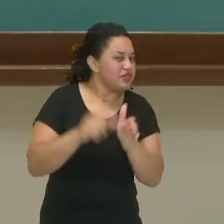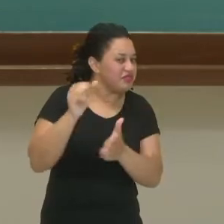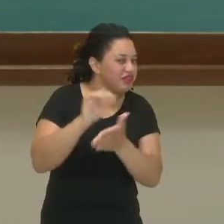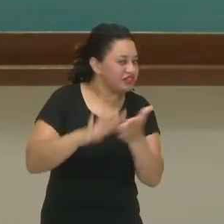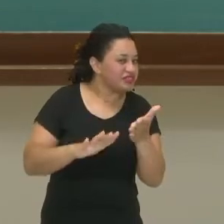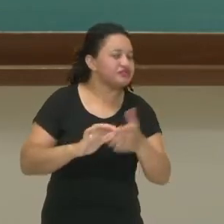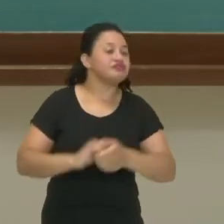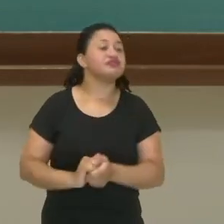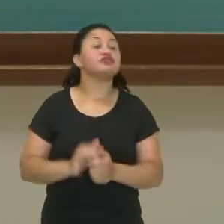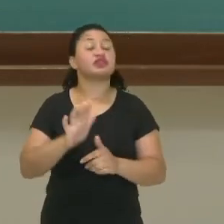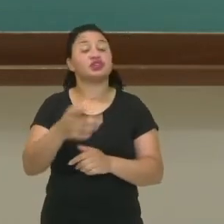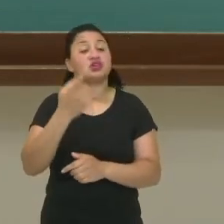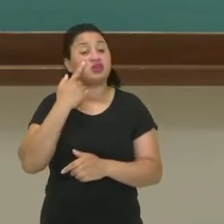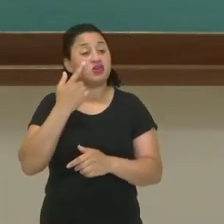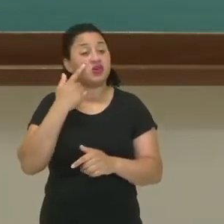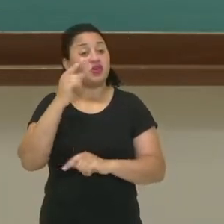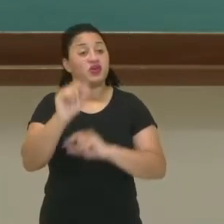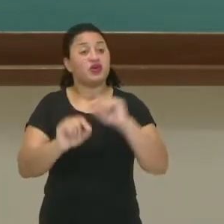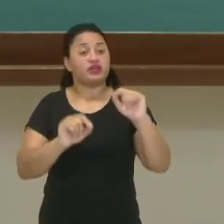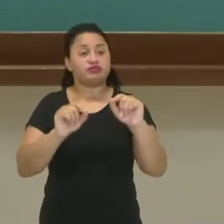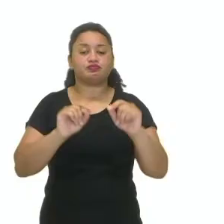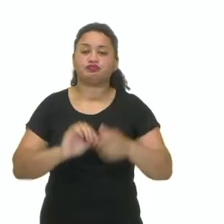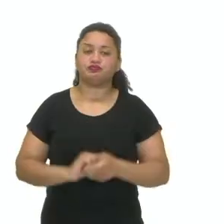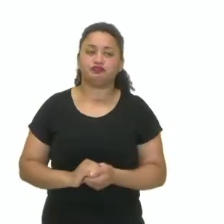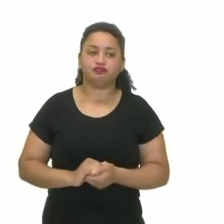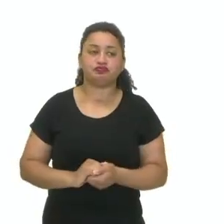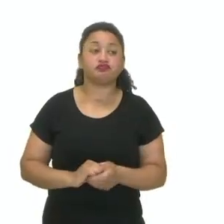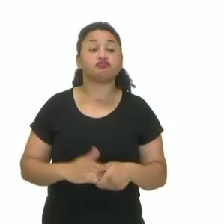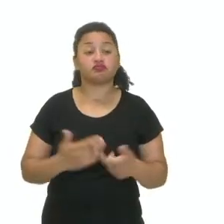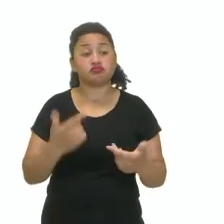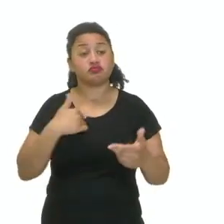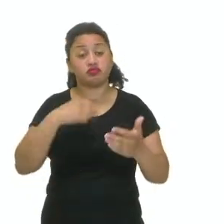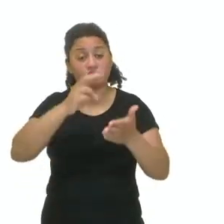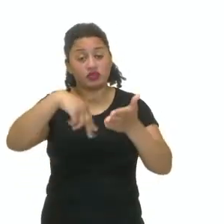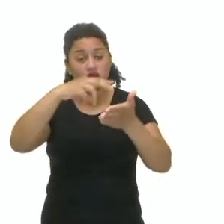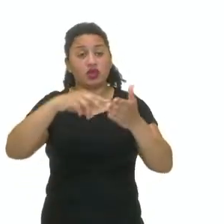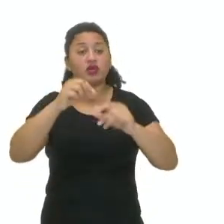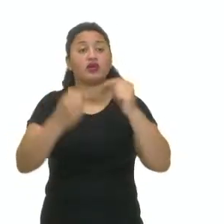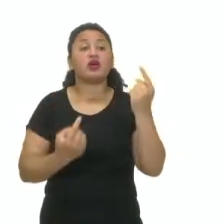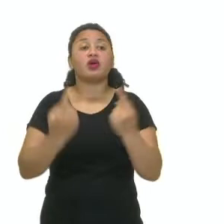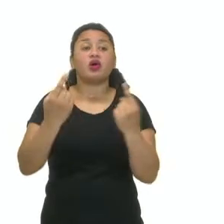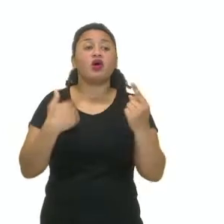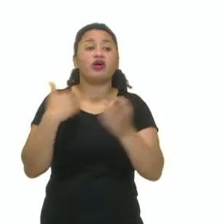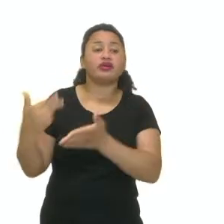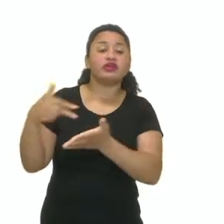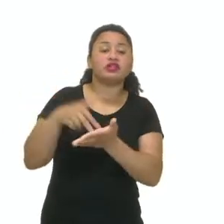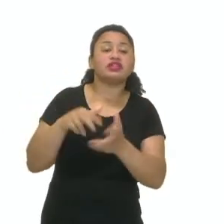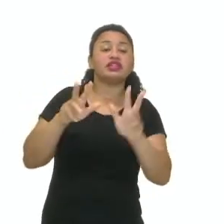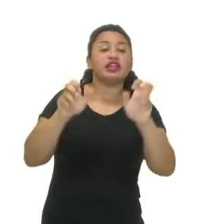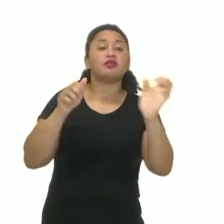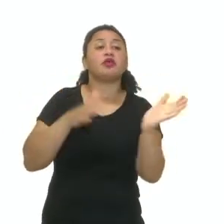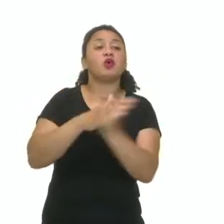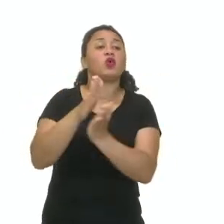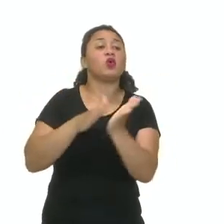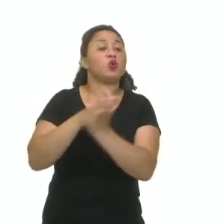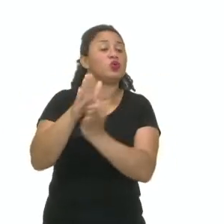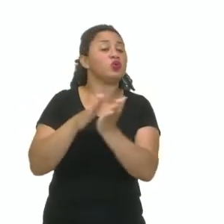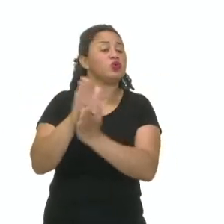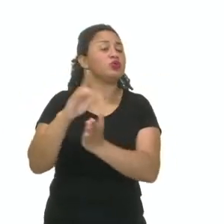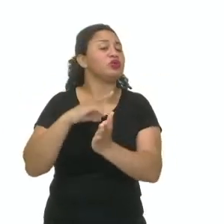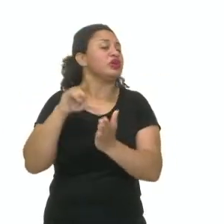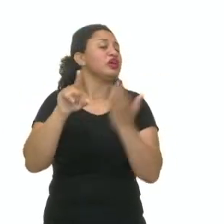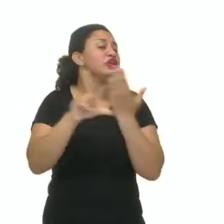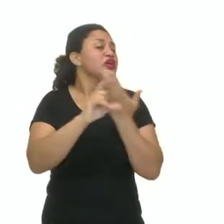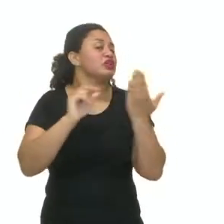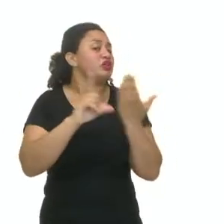Vamos lá, acompanhe aqui no quadro. De acordo com o que você leu, qual é o posicionamento sobre consumo